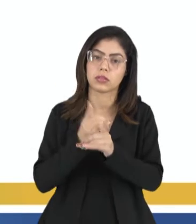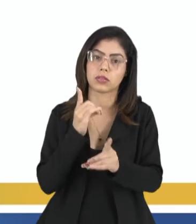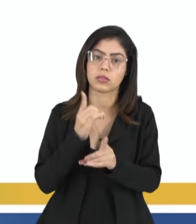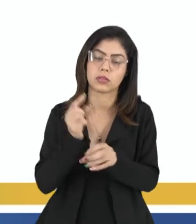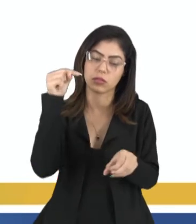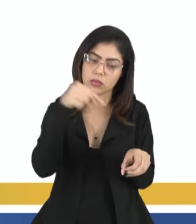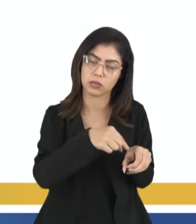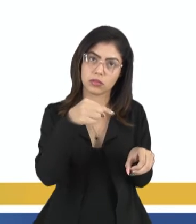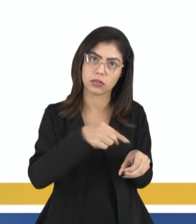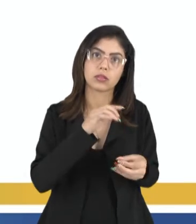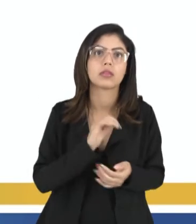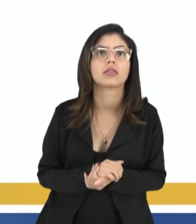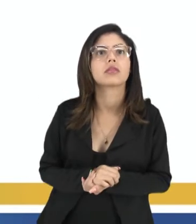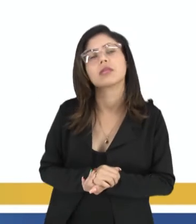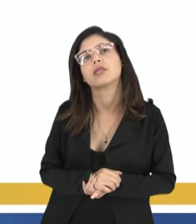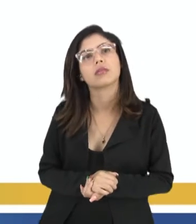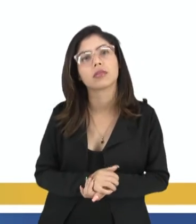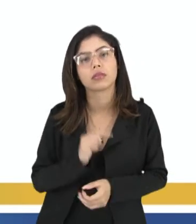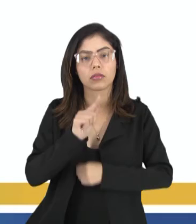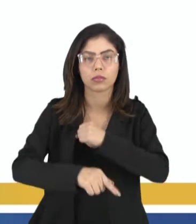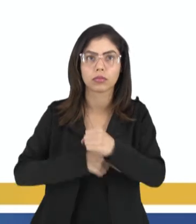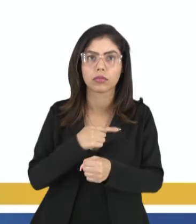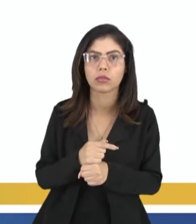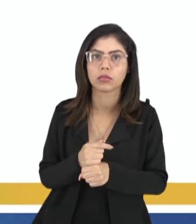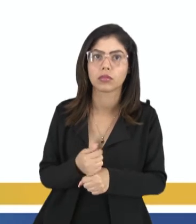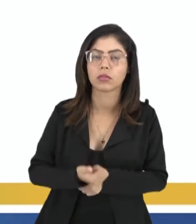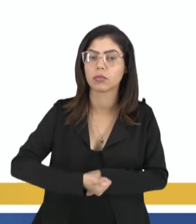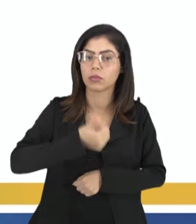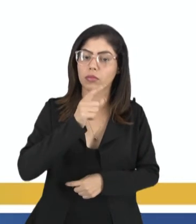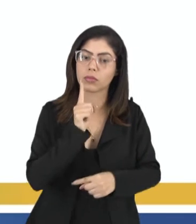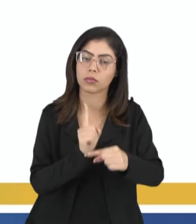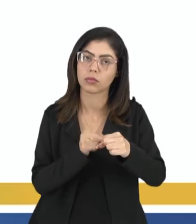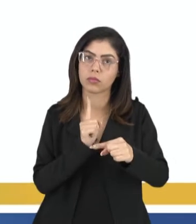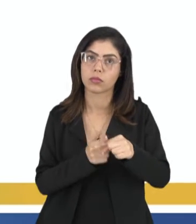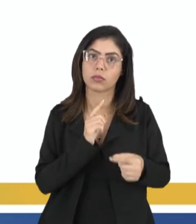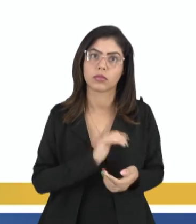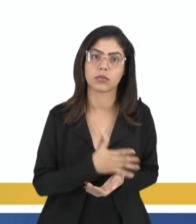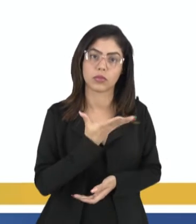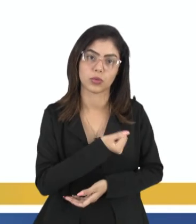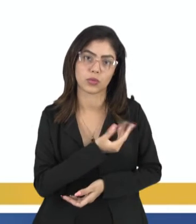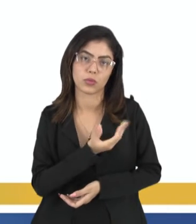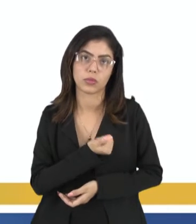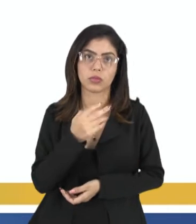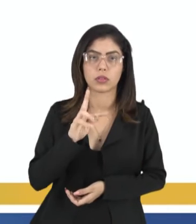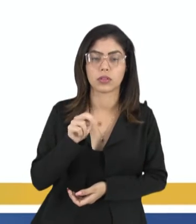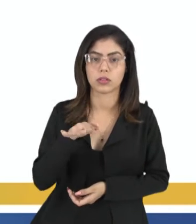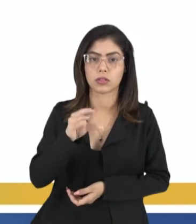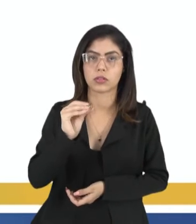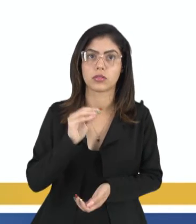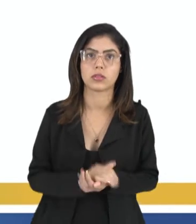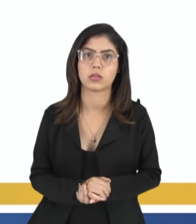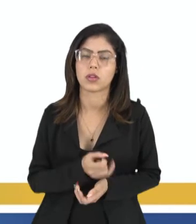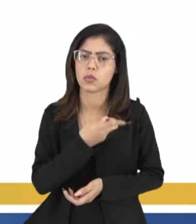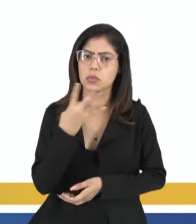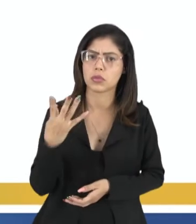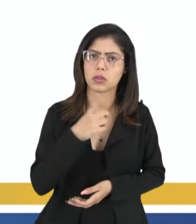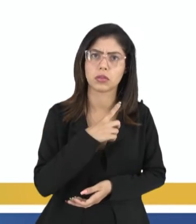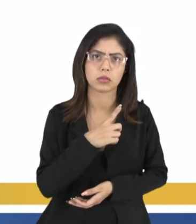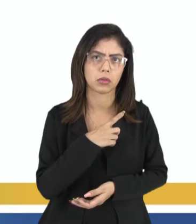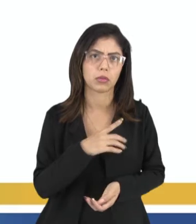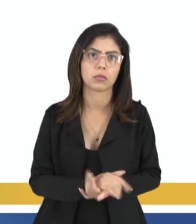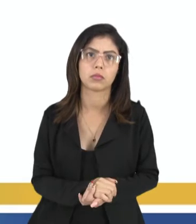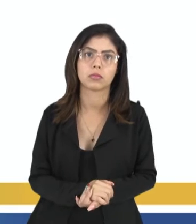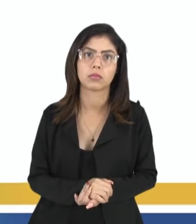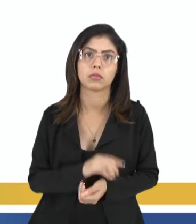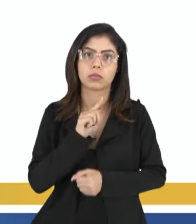núcleo do átomo e ele possui uma carga positiva? Então, o número atômico é a quantidade de prótons